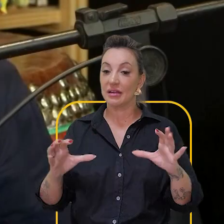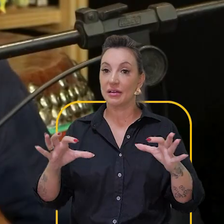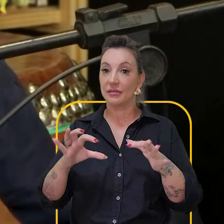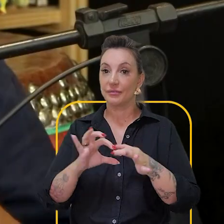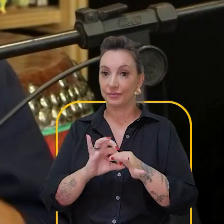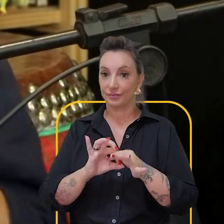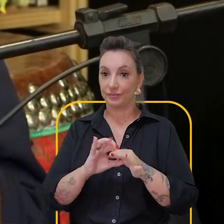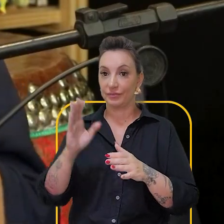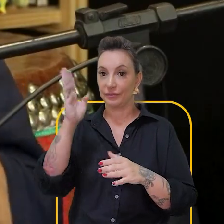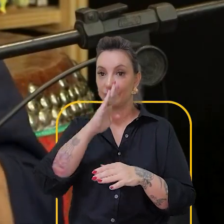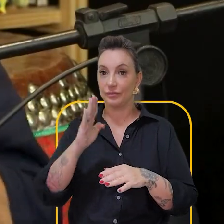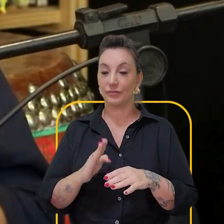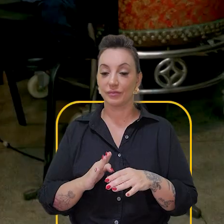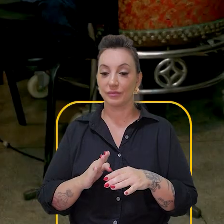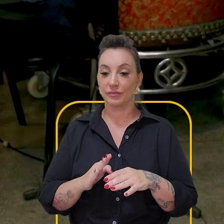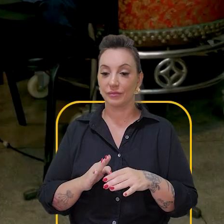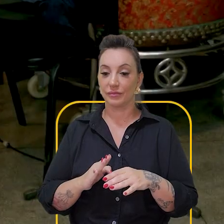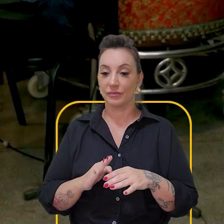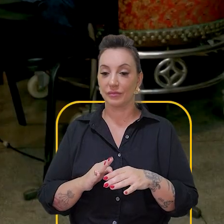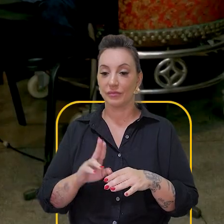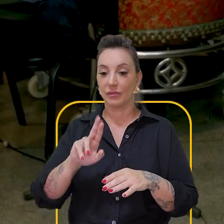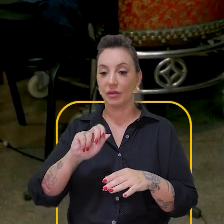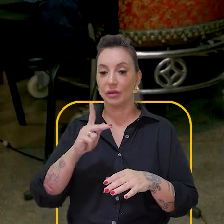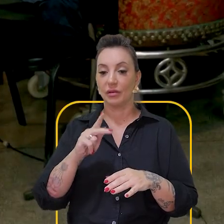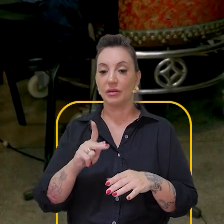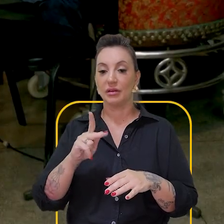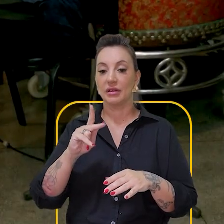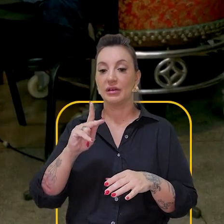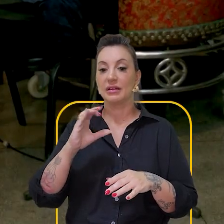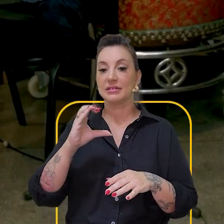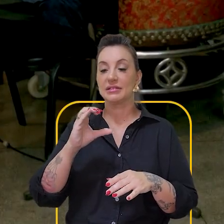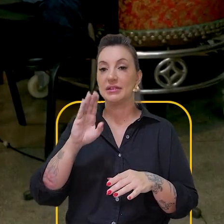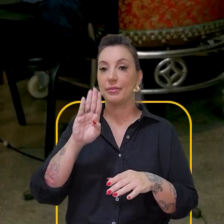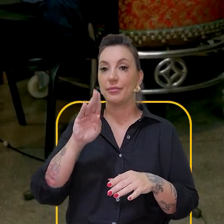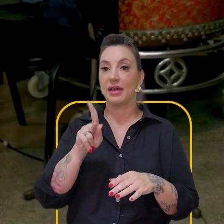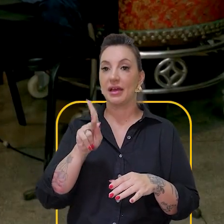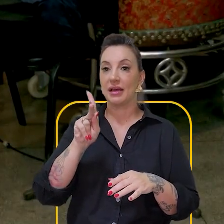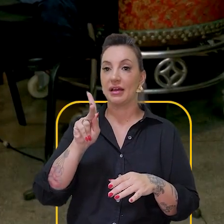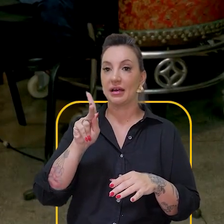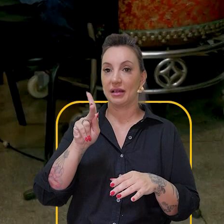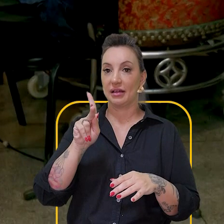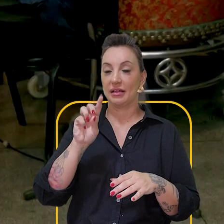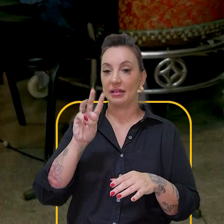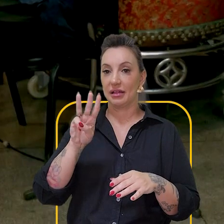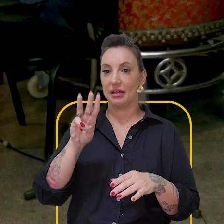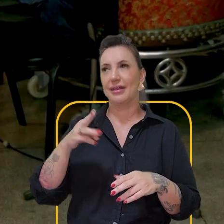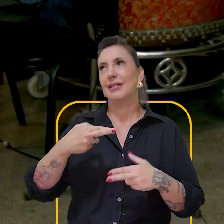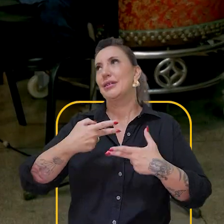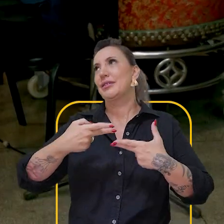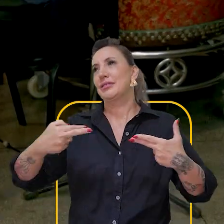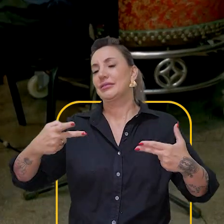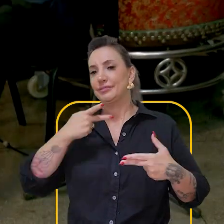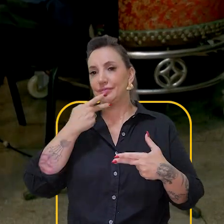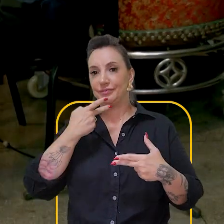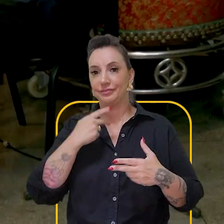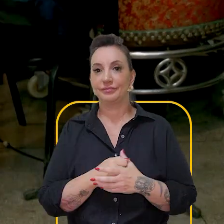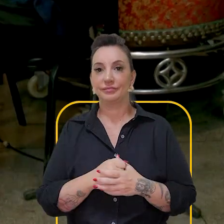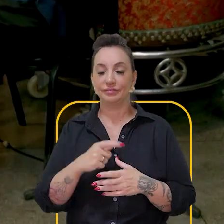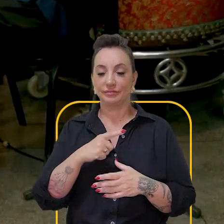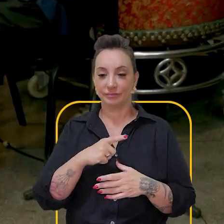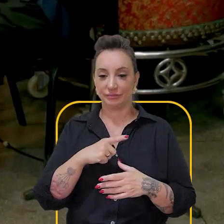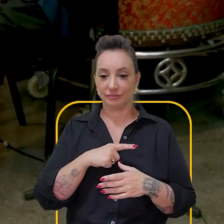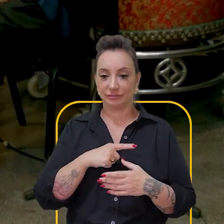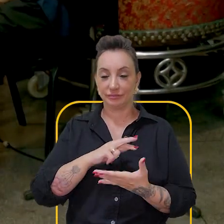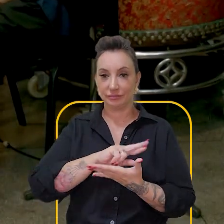coisas que a gente vai falar aqui e tem aí uma vasta experiência com campeonatos também né sim que a gente vai